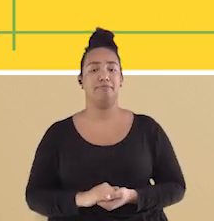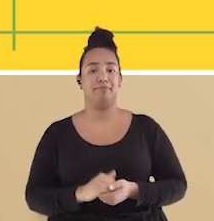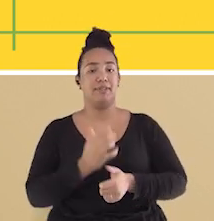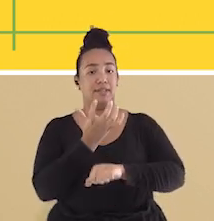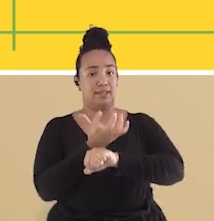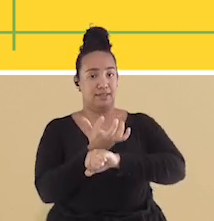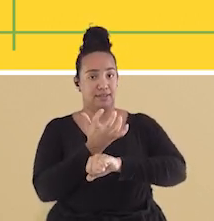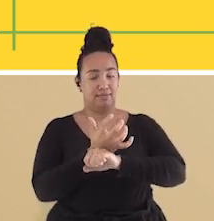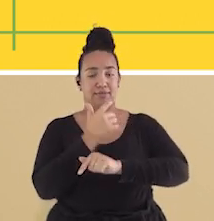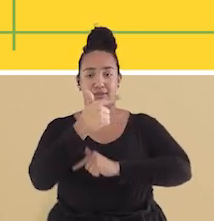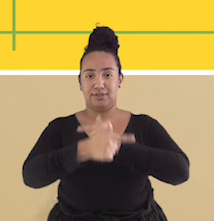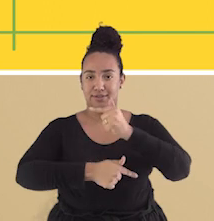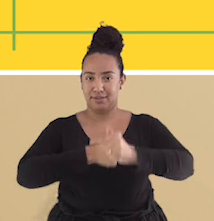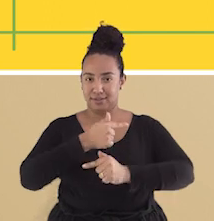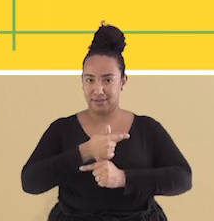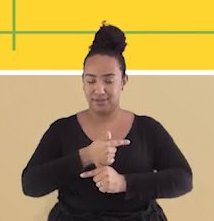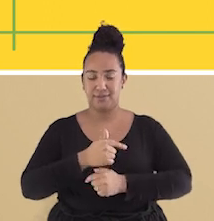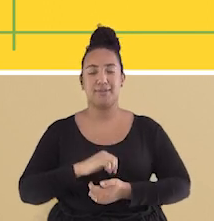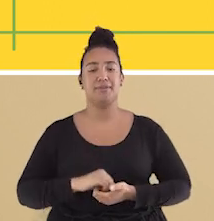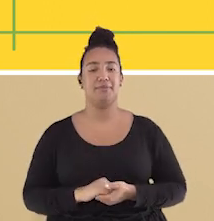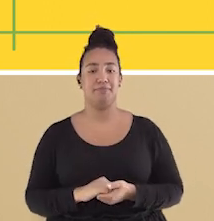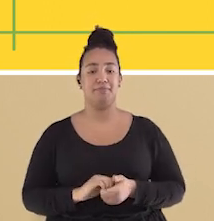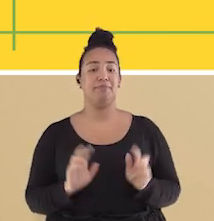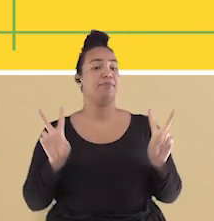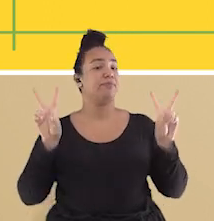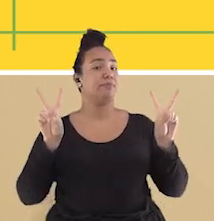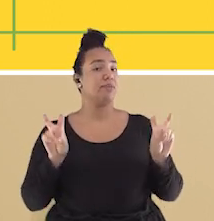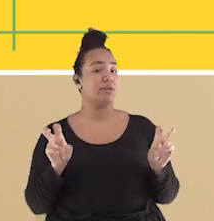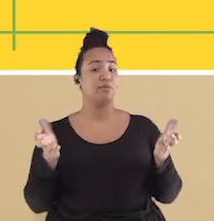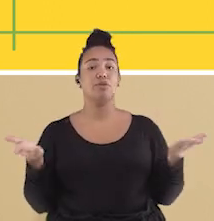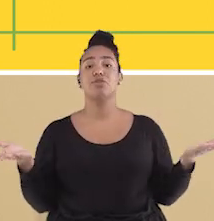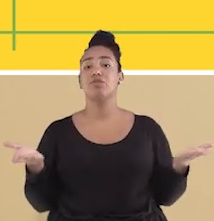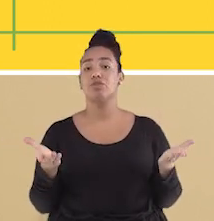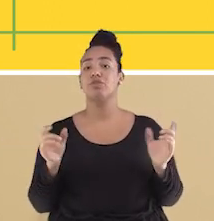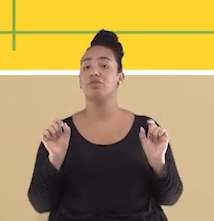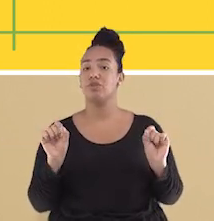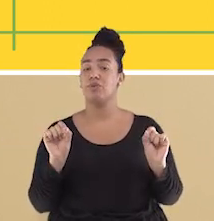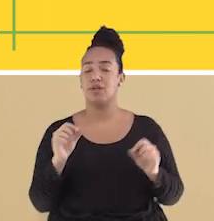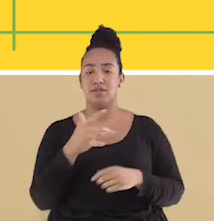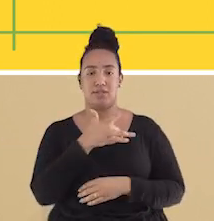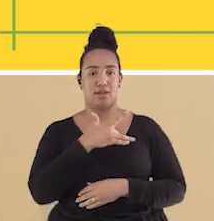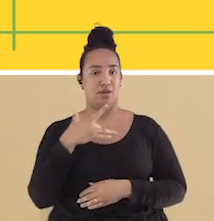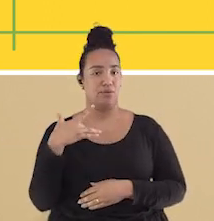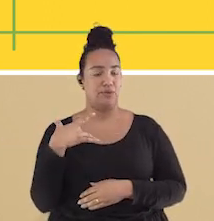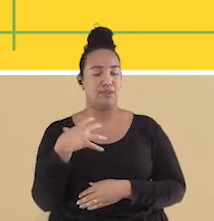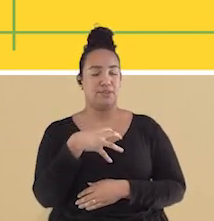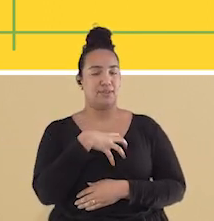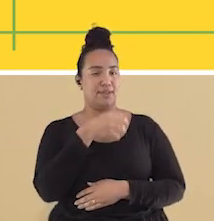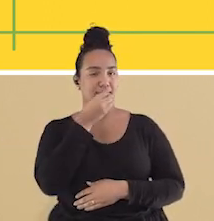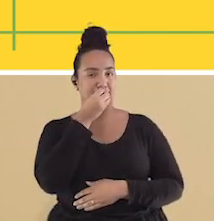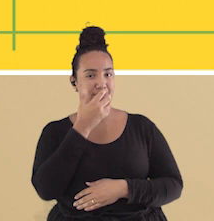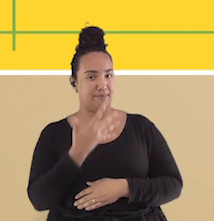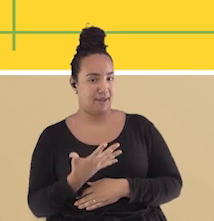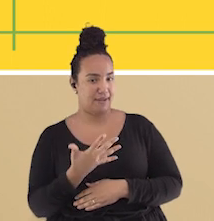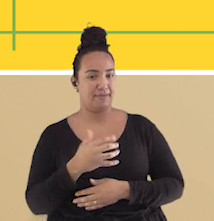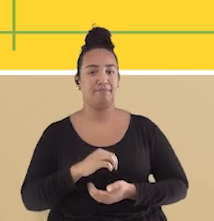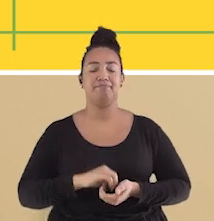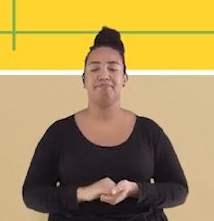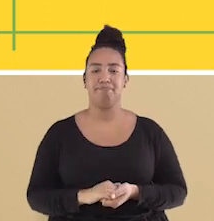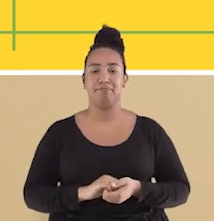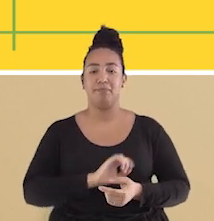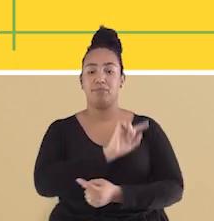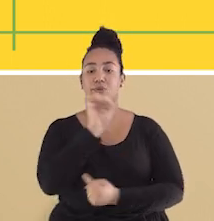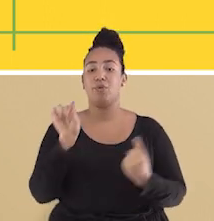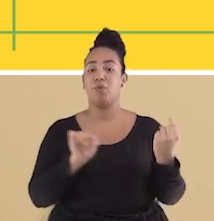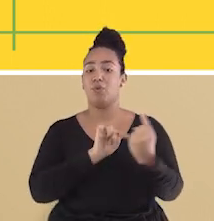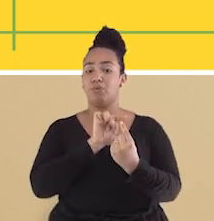referente à disciplina de Geografia. O eixo temático a ser desenvolvido é saúde e bem-estar. O objetivo